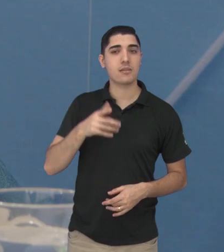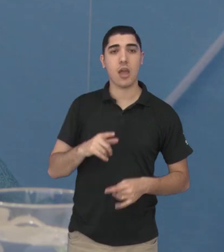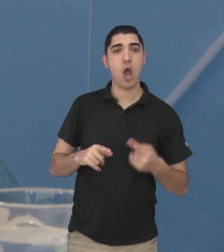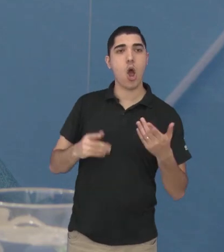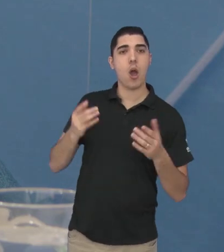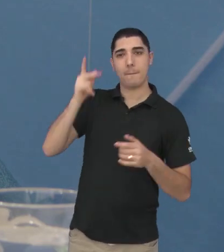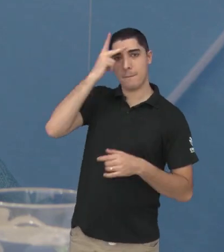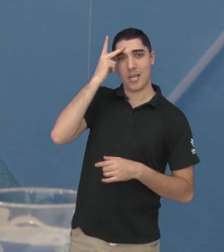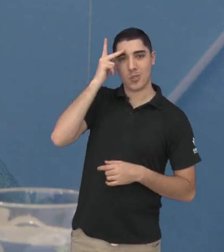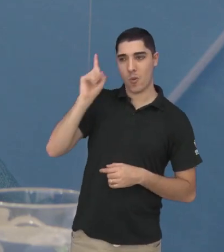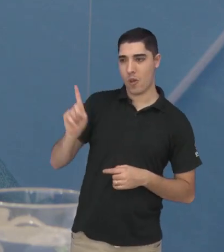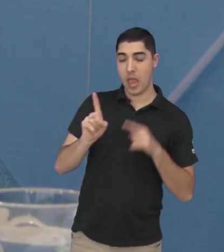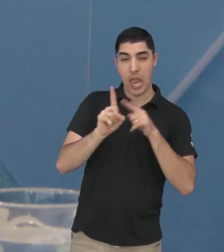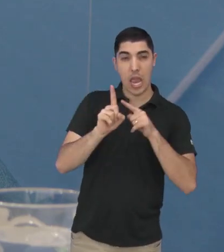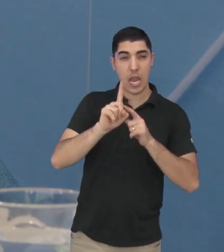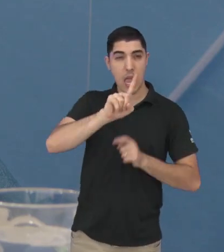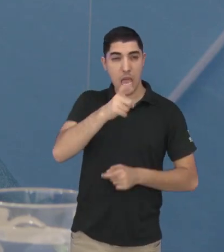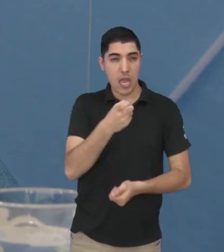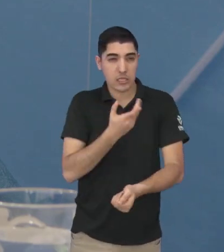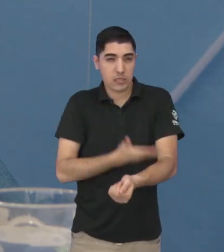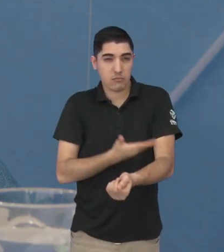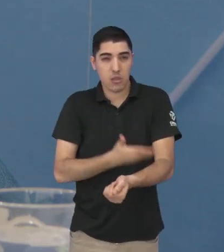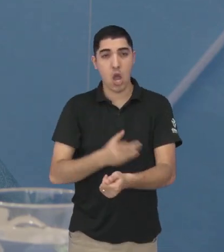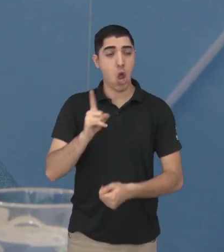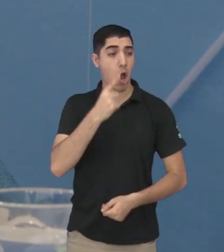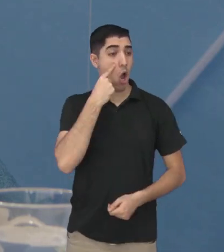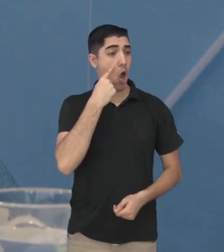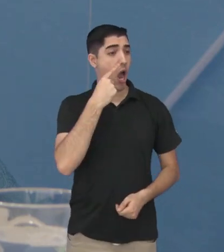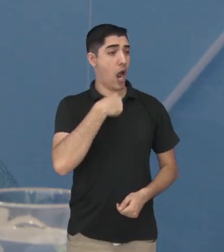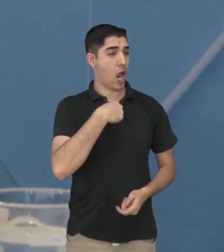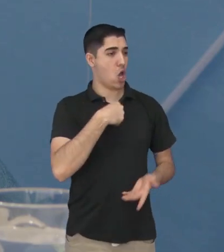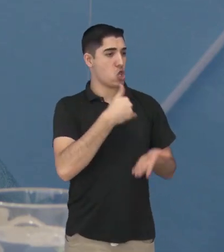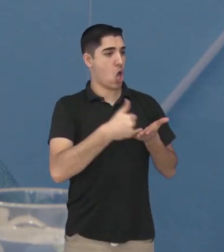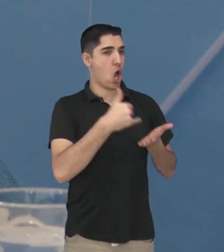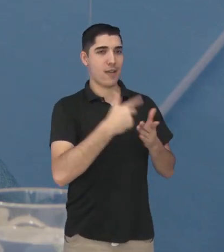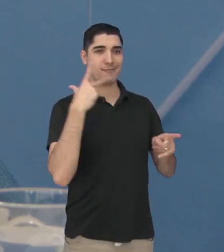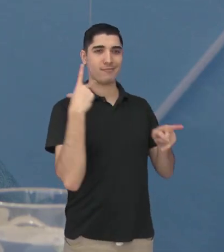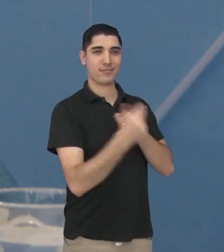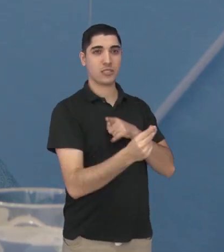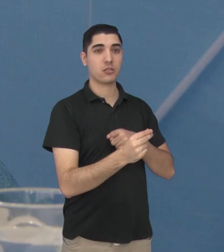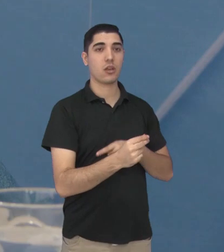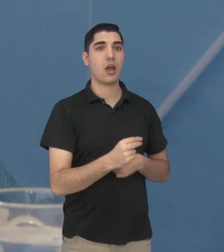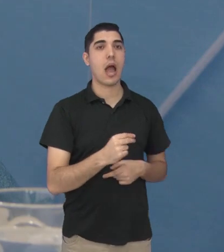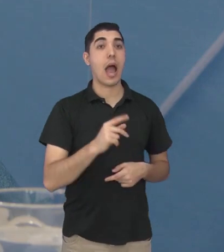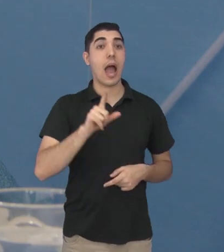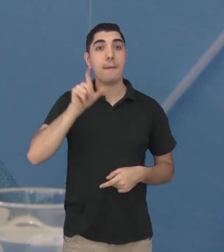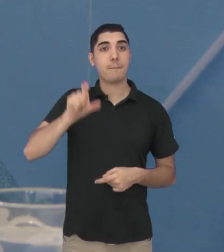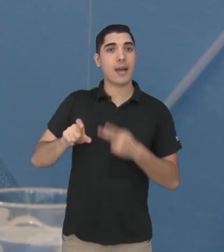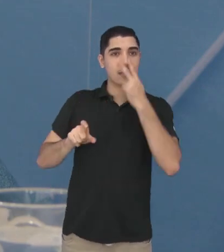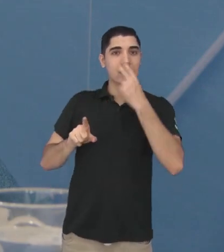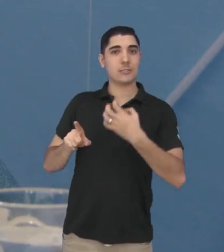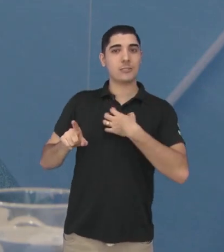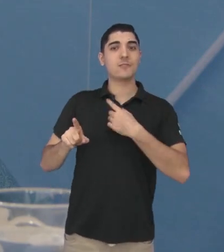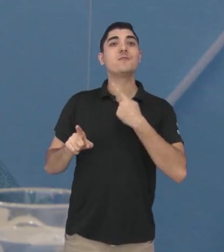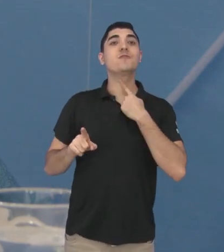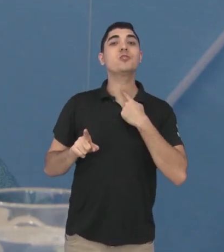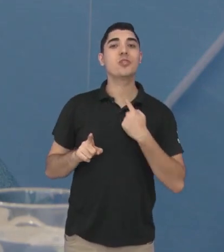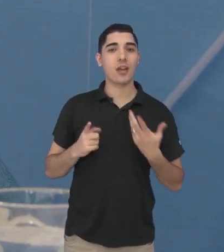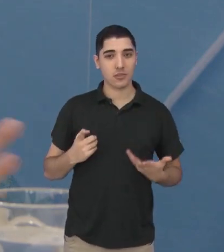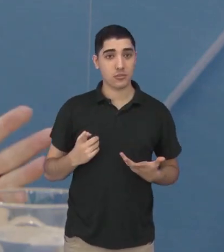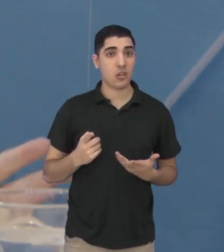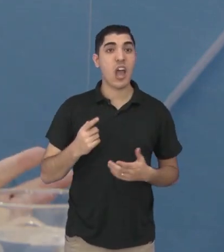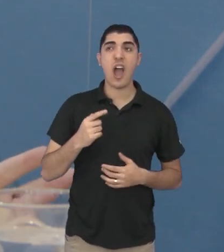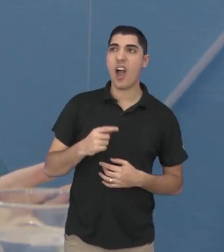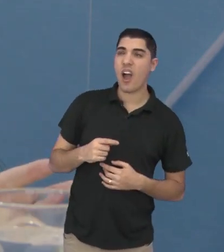um dependente químico em recuperação e falar, olha, eu venci as drogas, aquilo só aguça a vontade se ele deu conta, eu dou